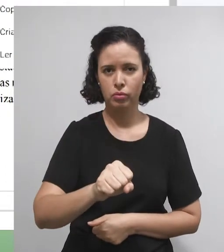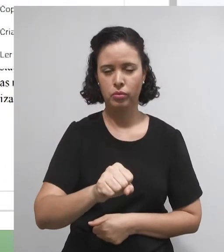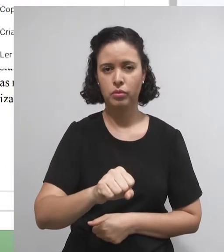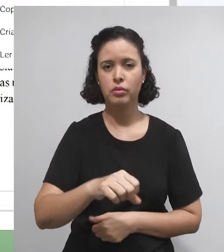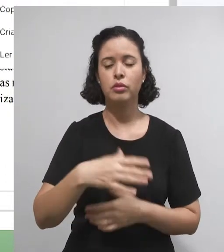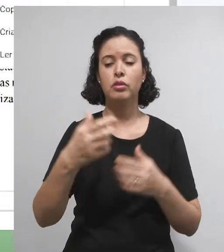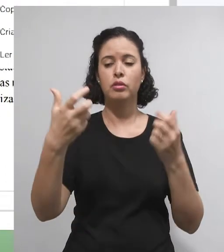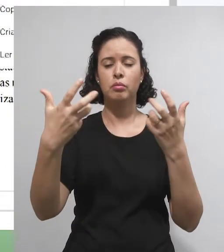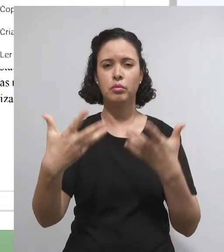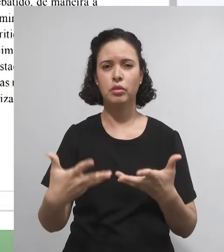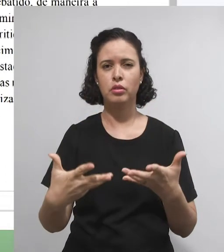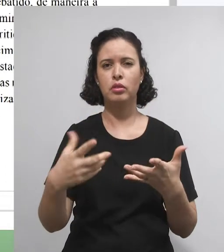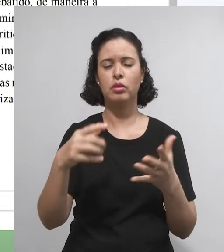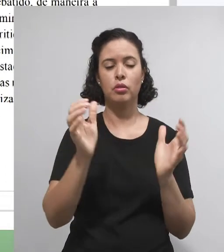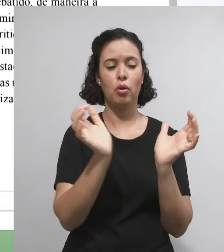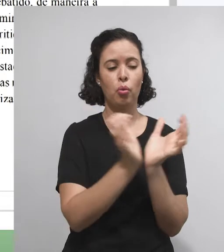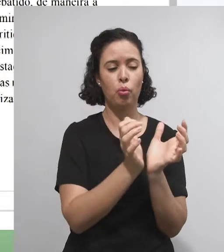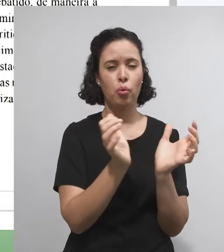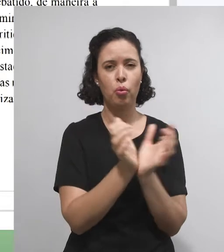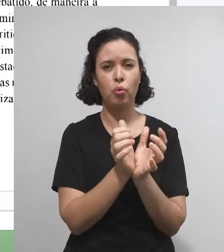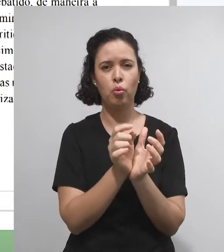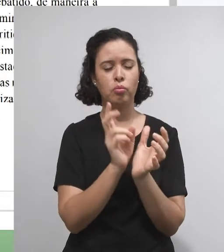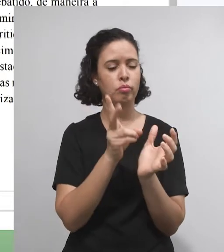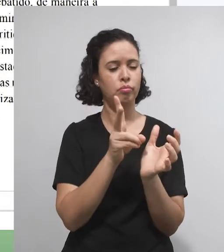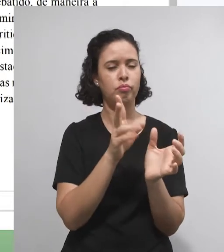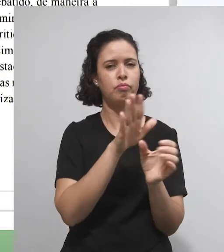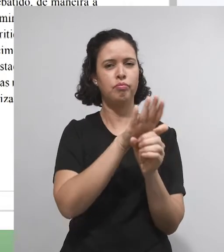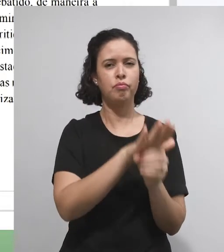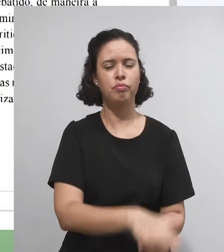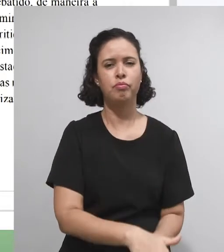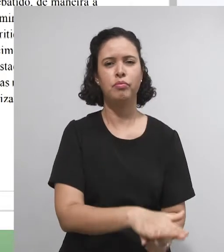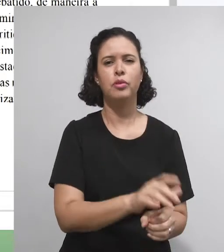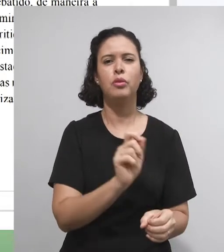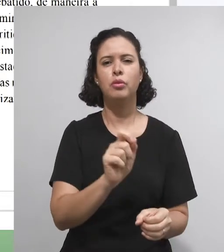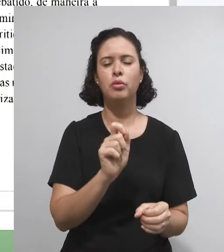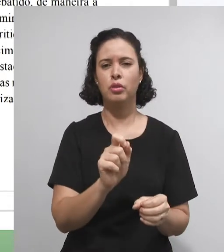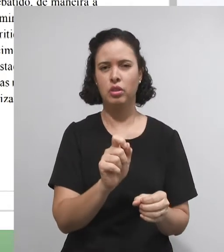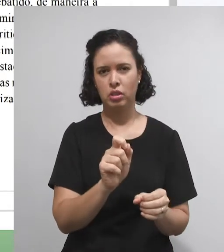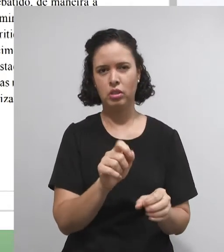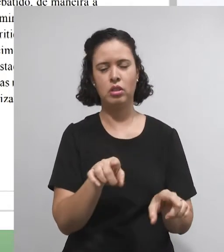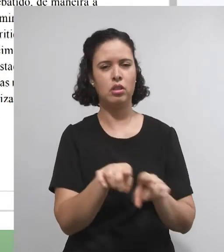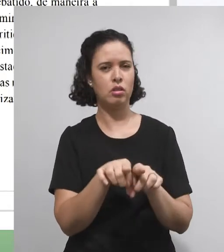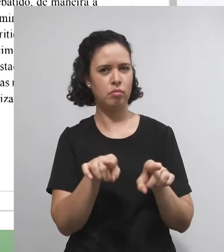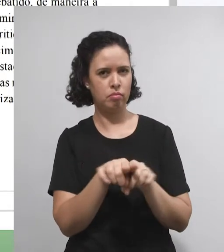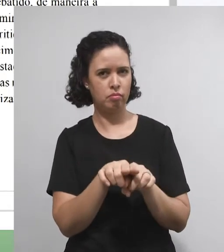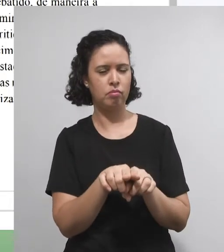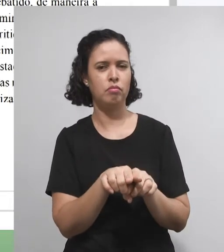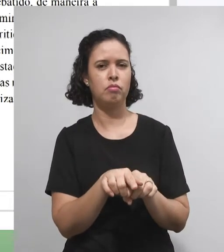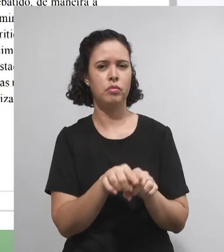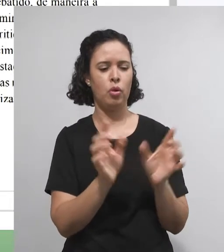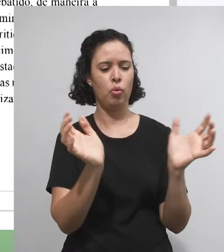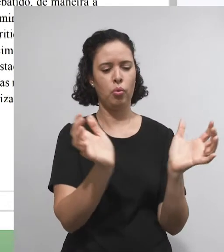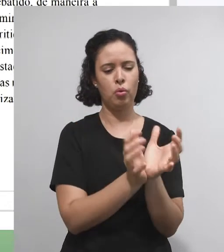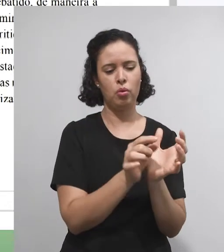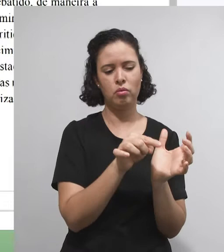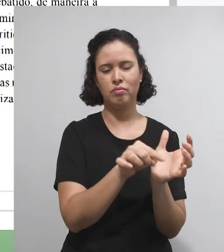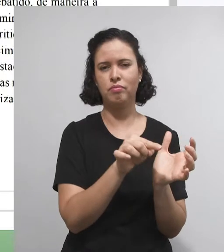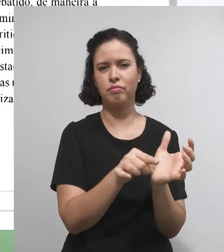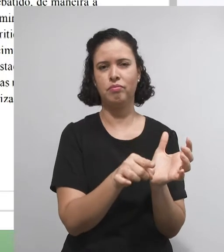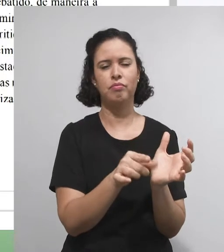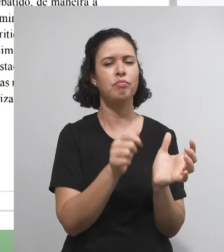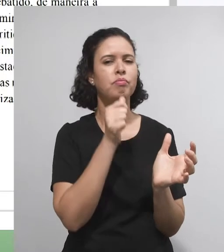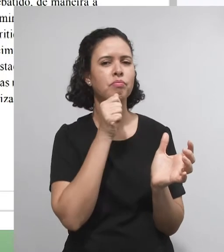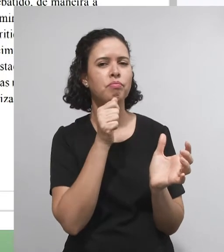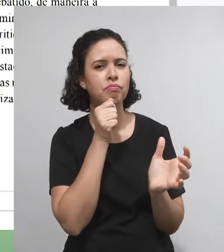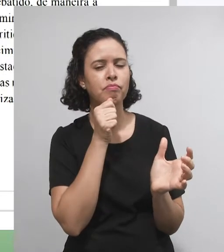é preciso que seja destacada essa situação, a alienação produzida por essa